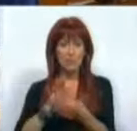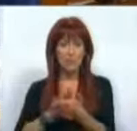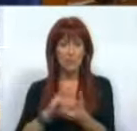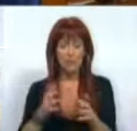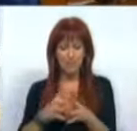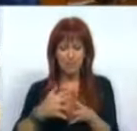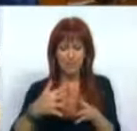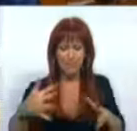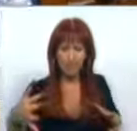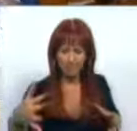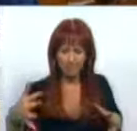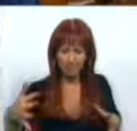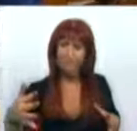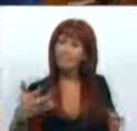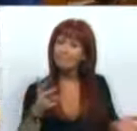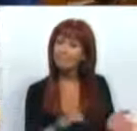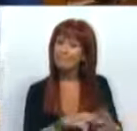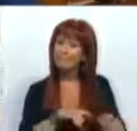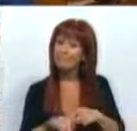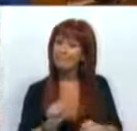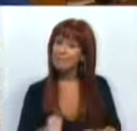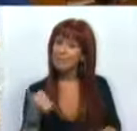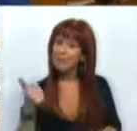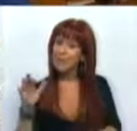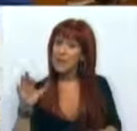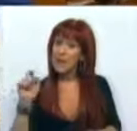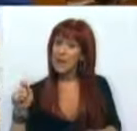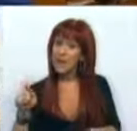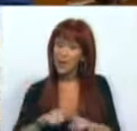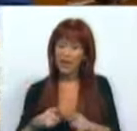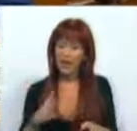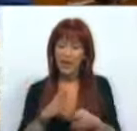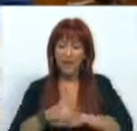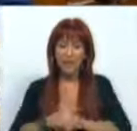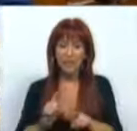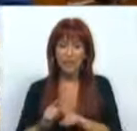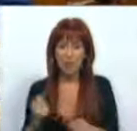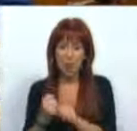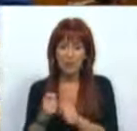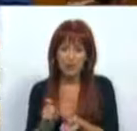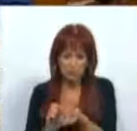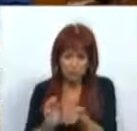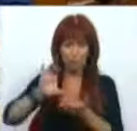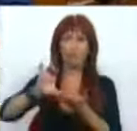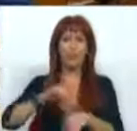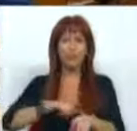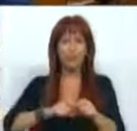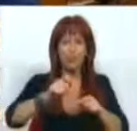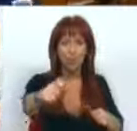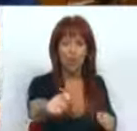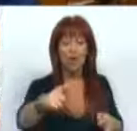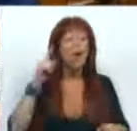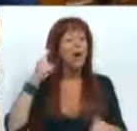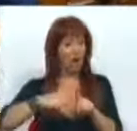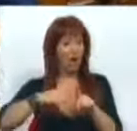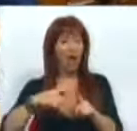vindo a ser alargado. É verdade que a política do BCE, através da operação de refinanciamento de longo prazo, também